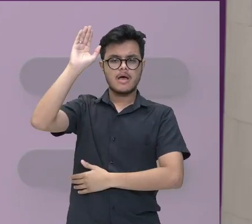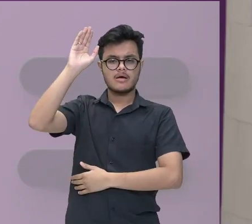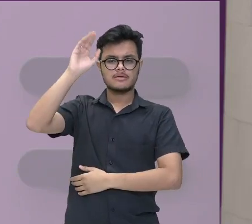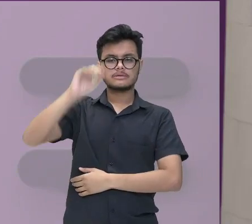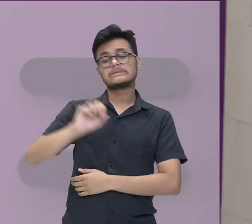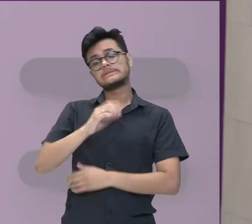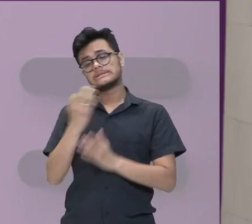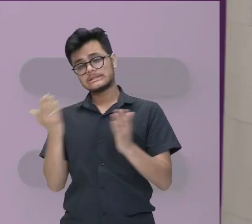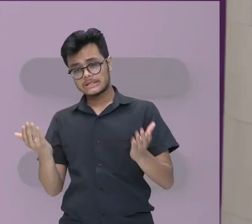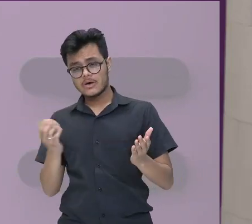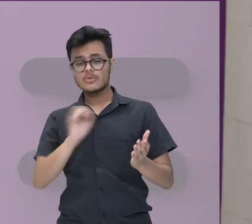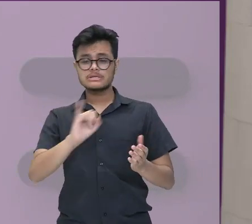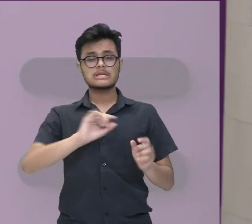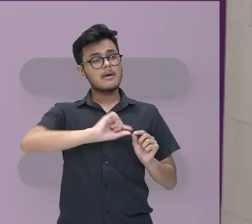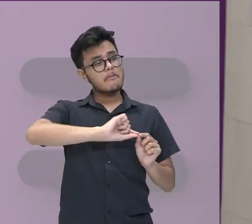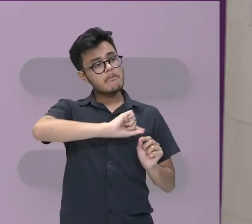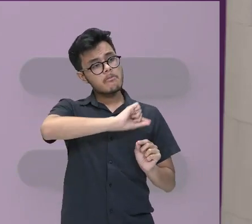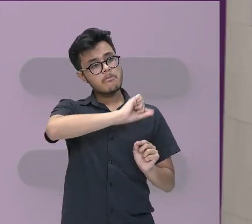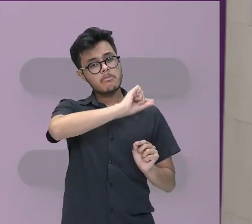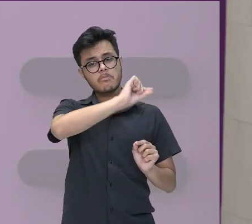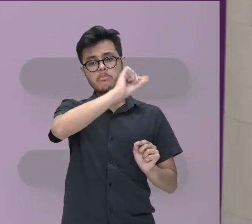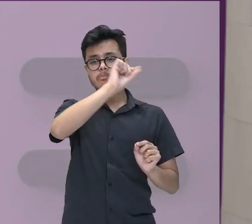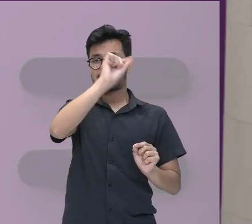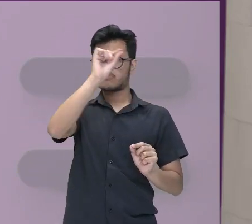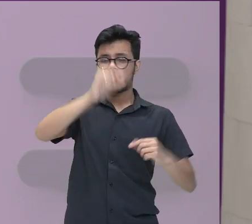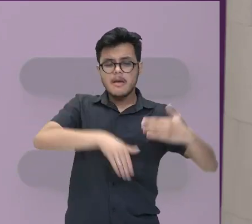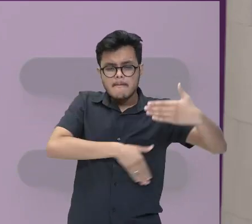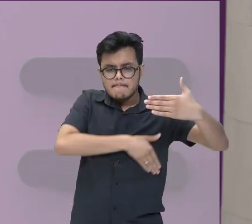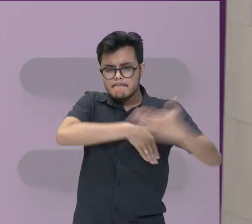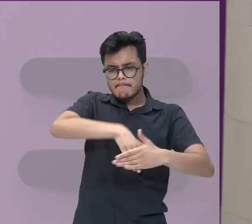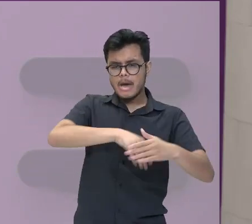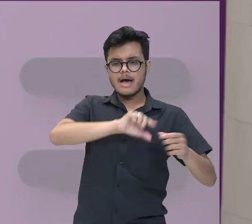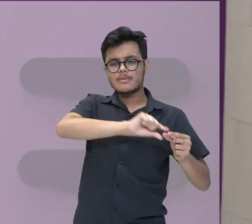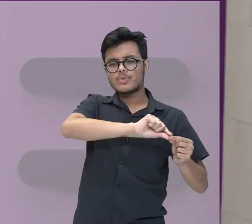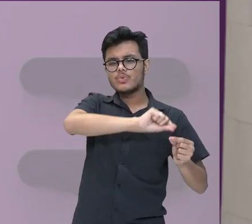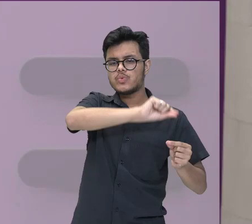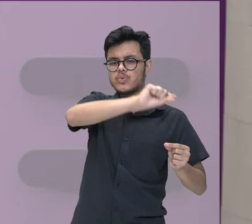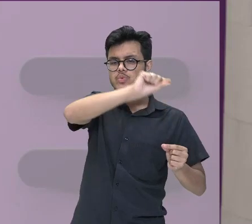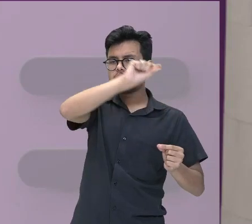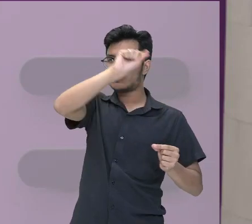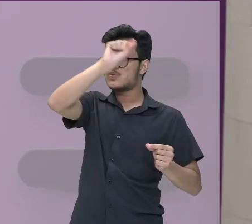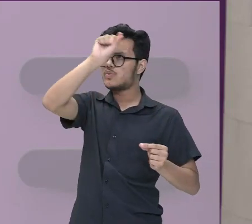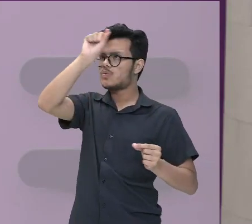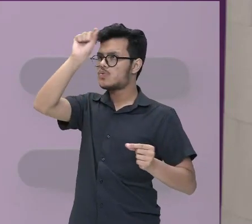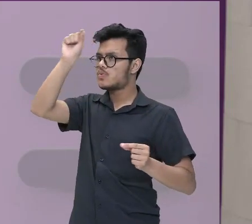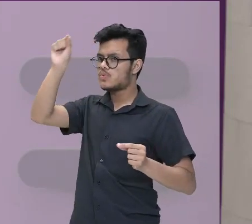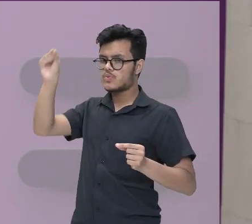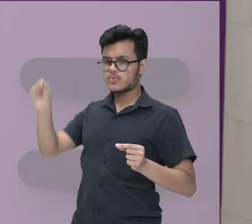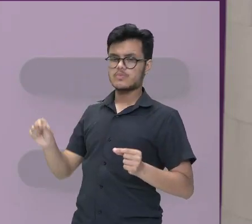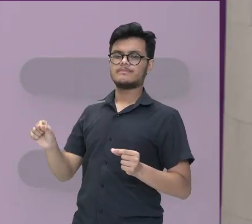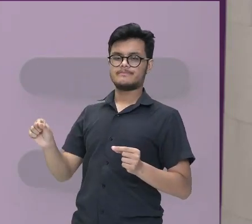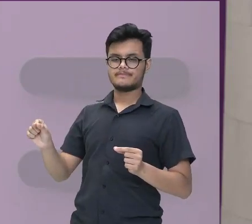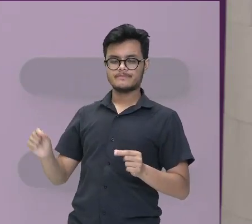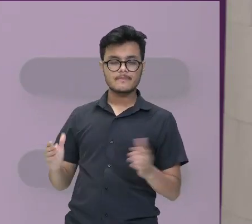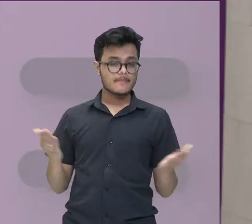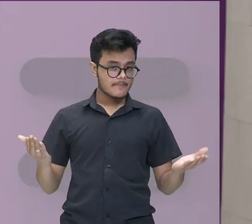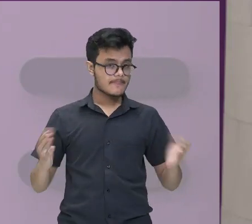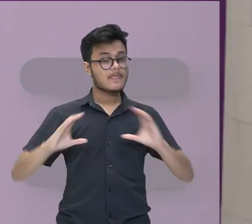quando ele chuta a bola, né, em direção ao centro do campo, a bola